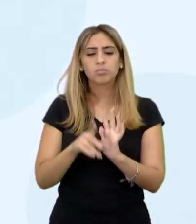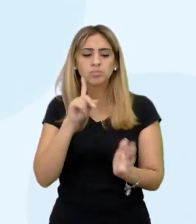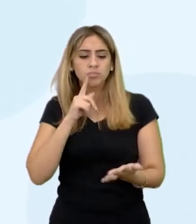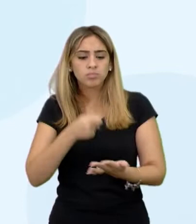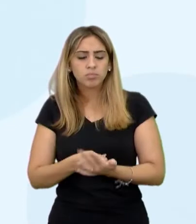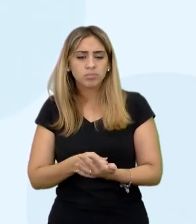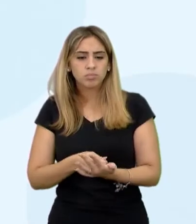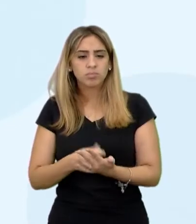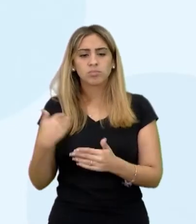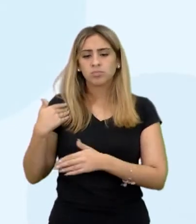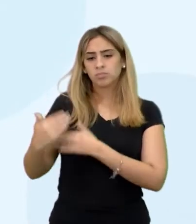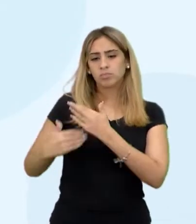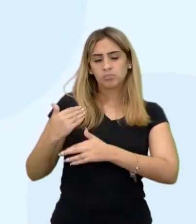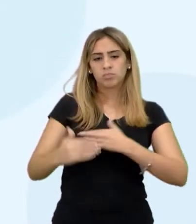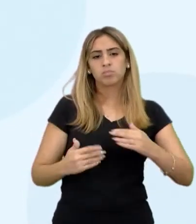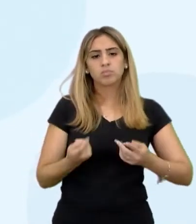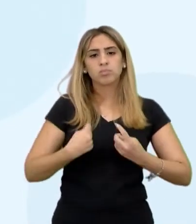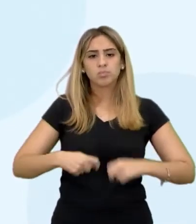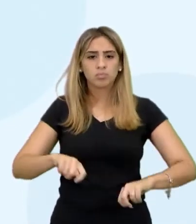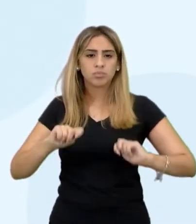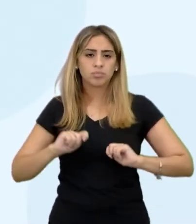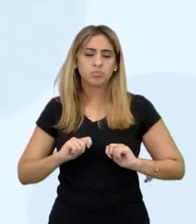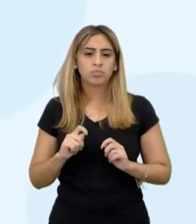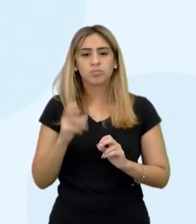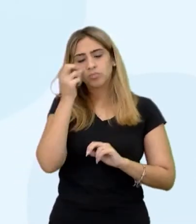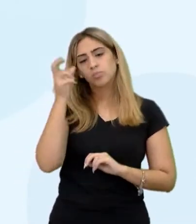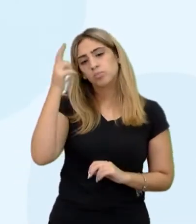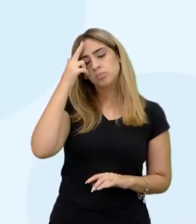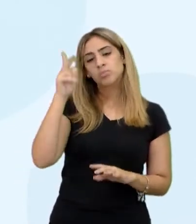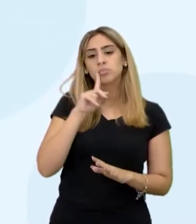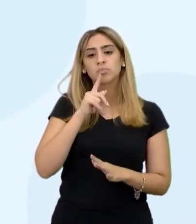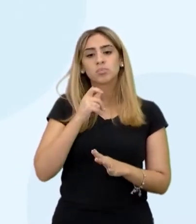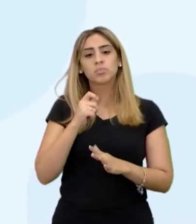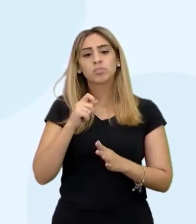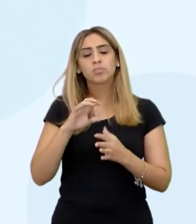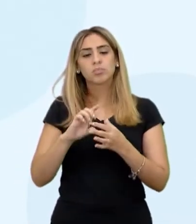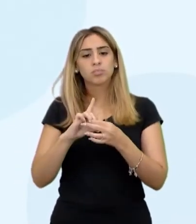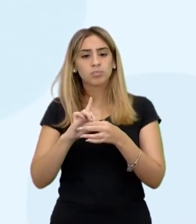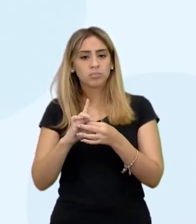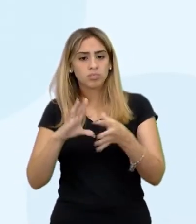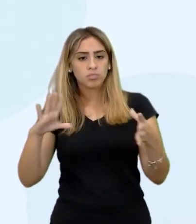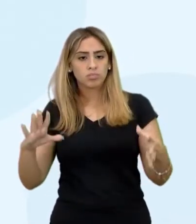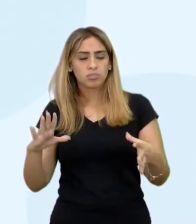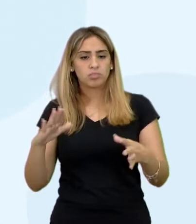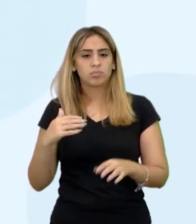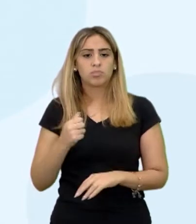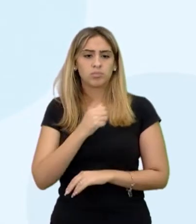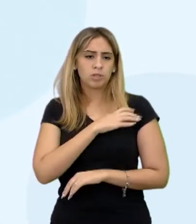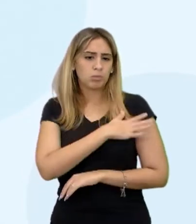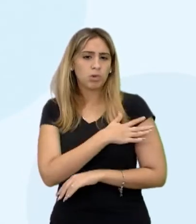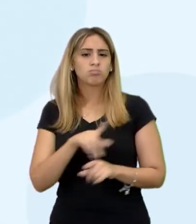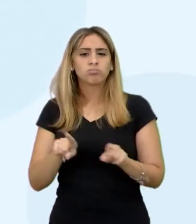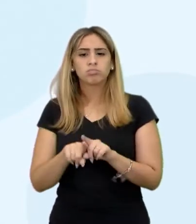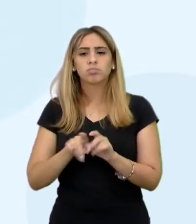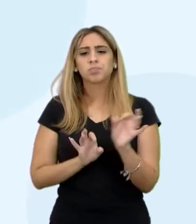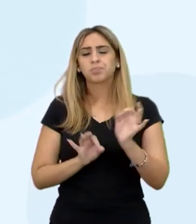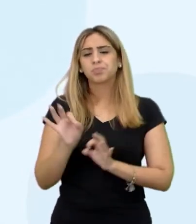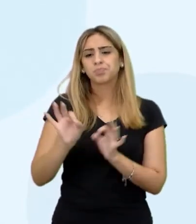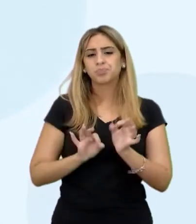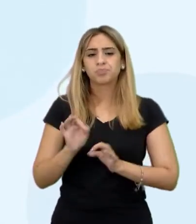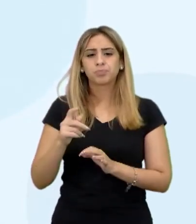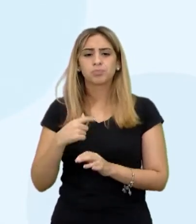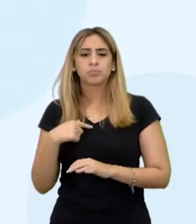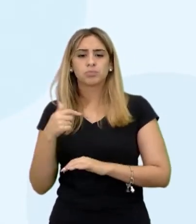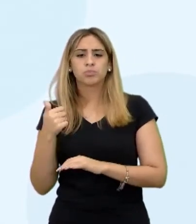decisivamente para o desenvolvimento econômico, cultural e democrático por meio da atuação em setores como planejamento